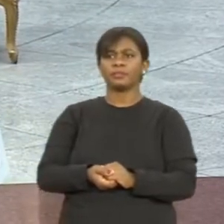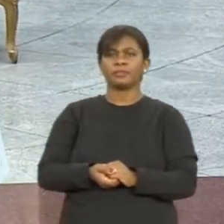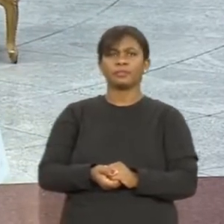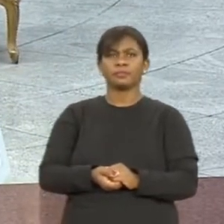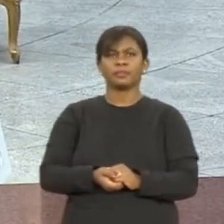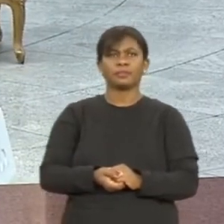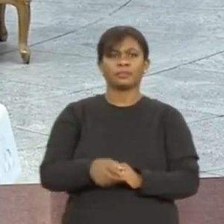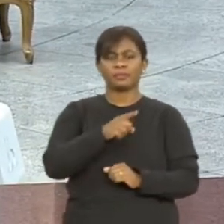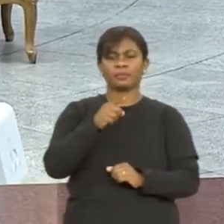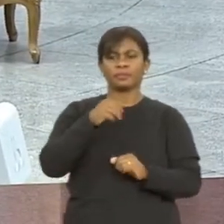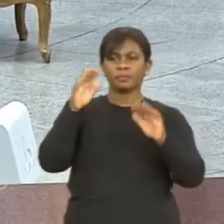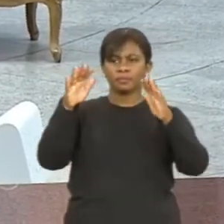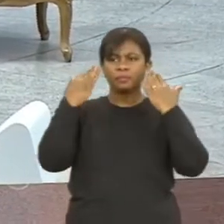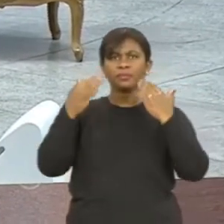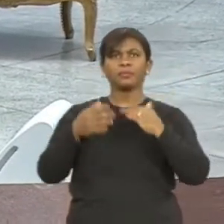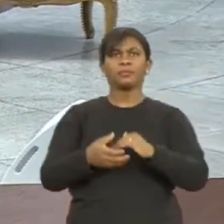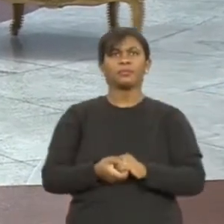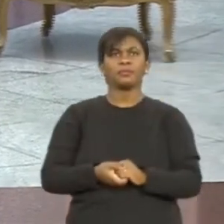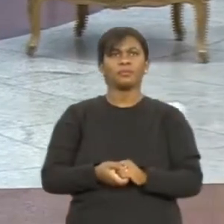Vocês aí em cima também, olhem para mim.